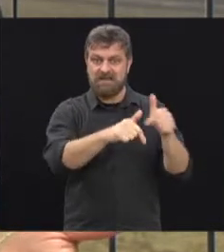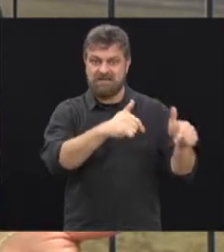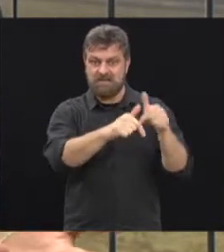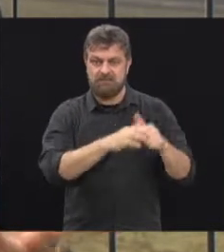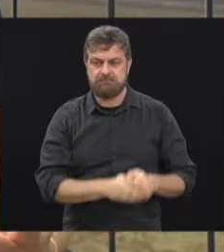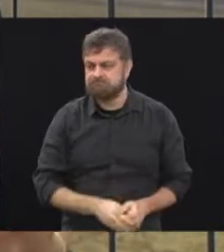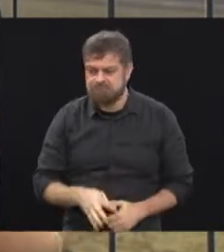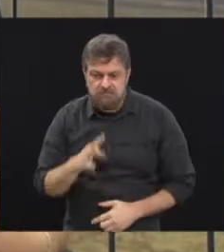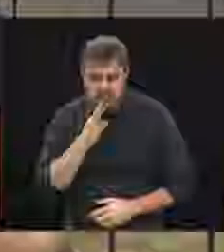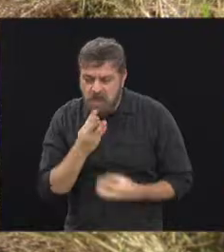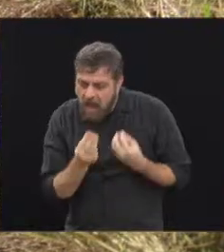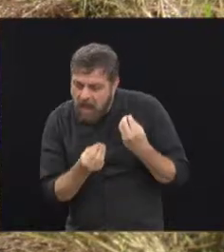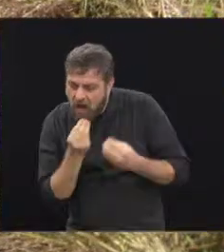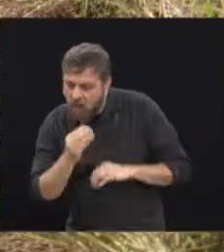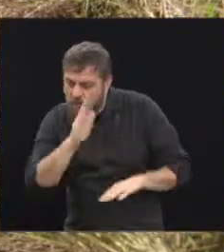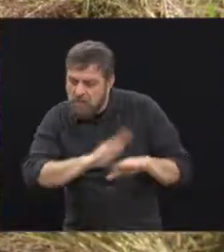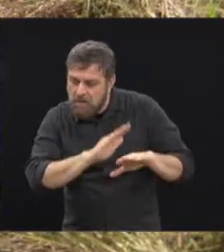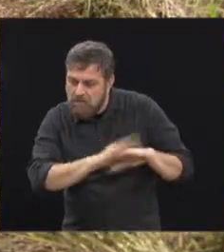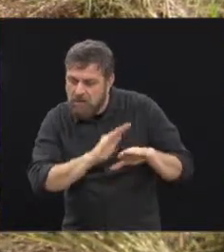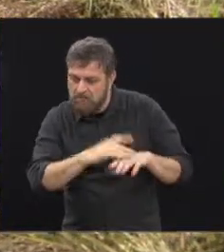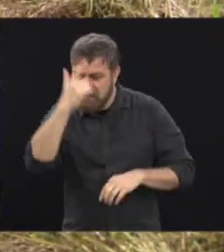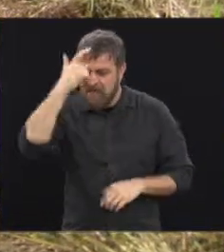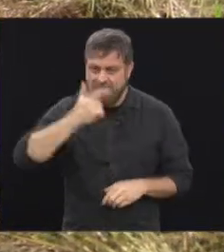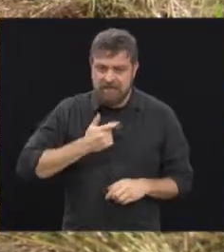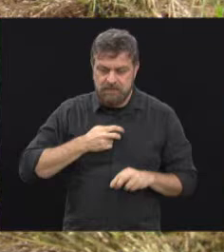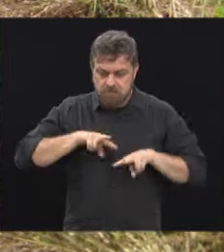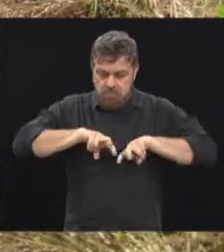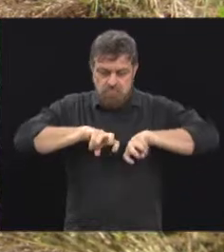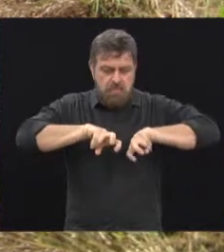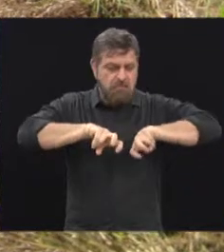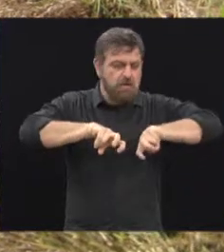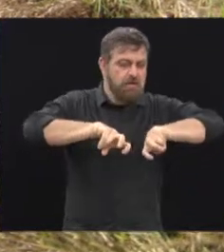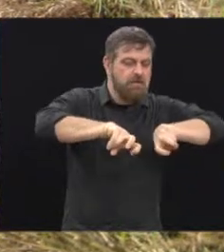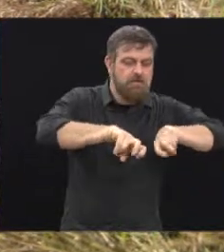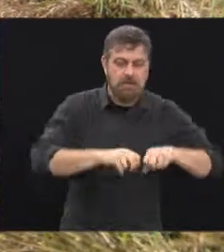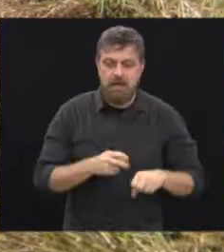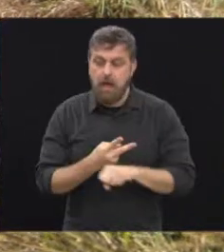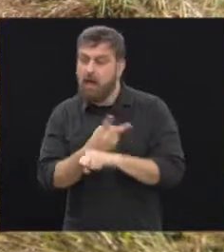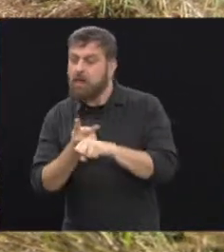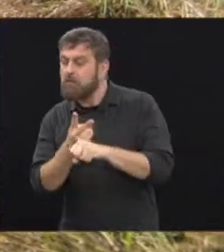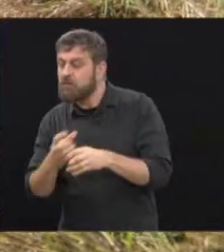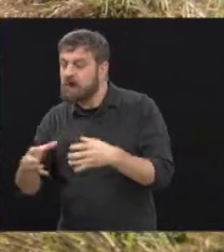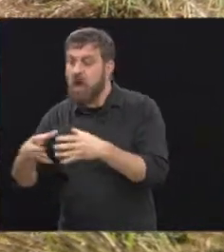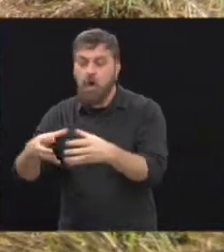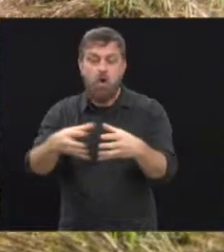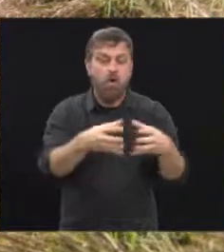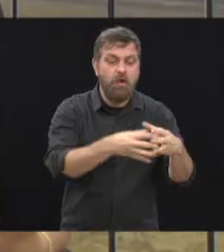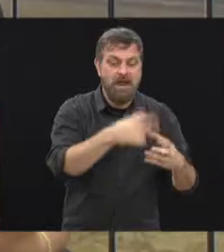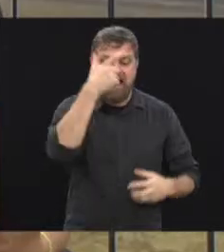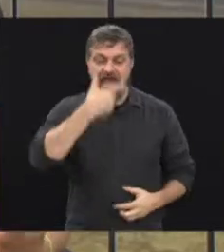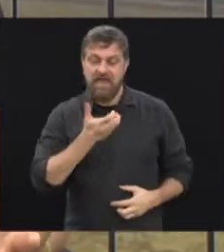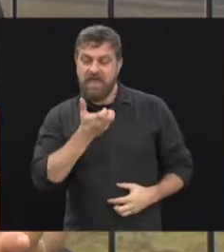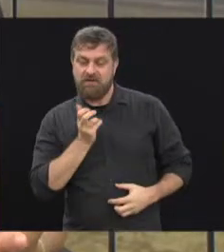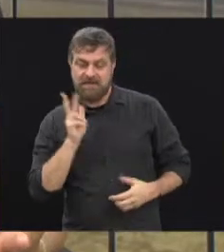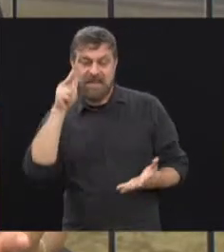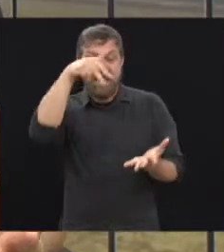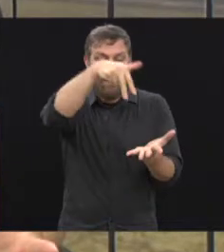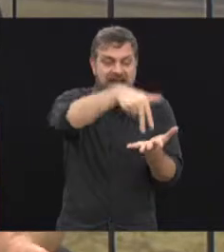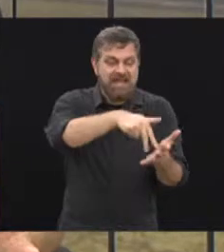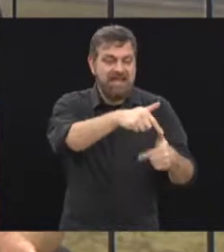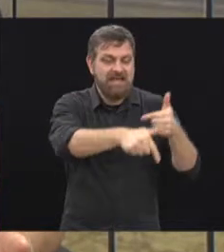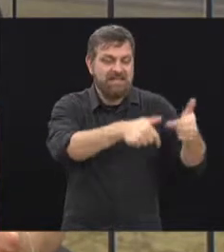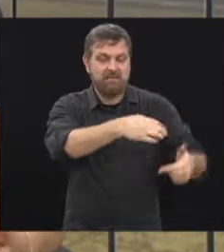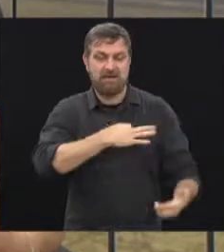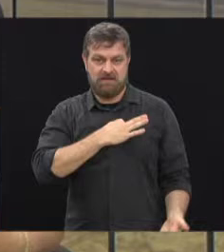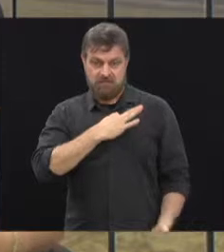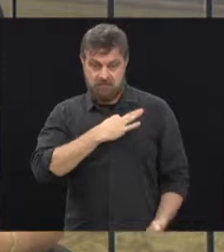pouco conhecido. Então eu tive que literalmente explorar as regiões e buscar as ONGs e os locais que eu queria. Então eu fiz isso por